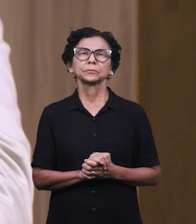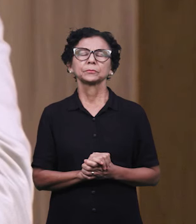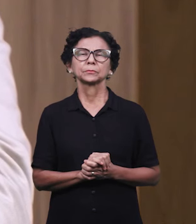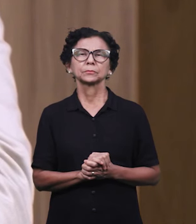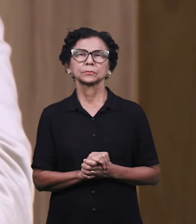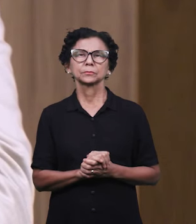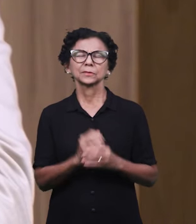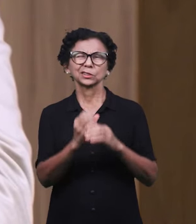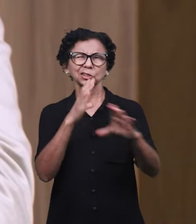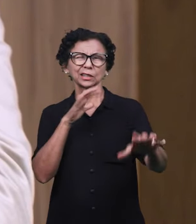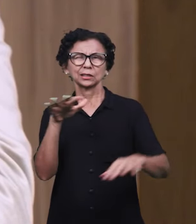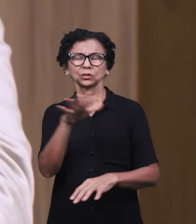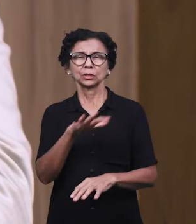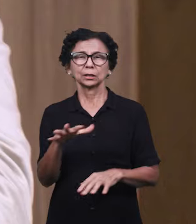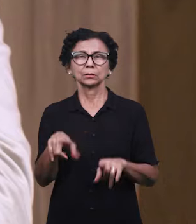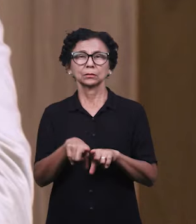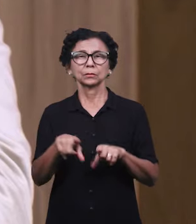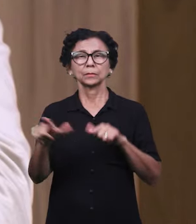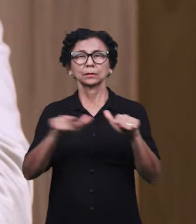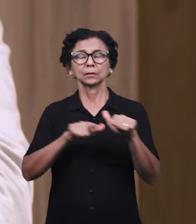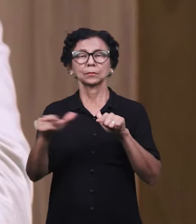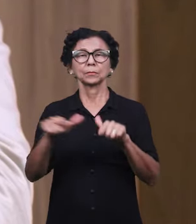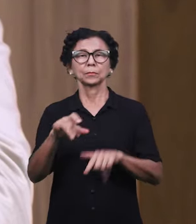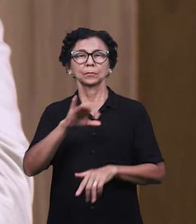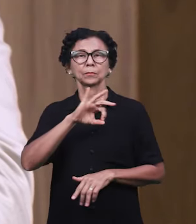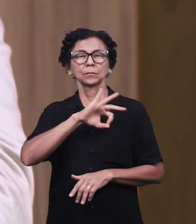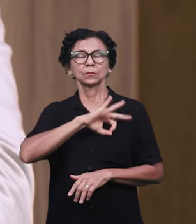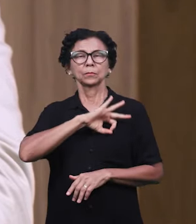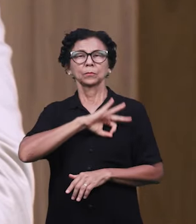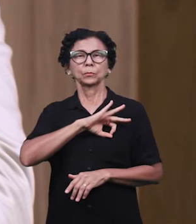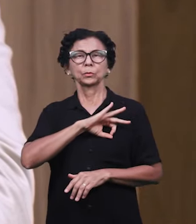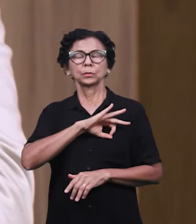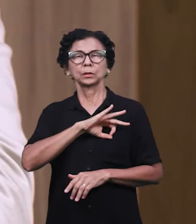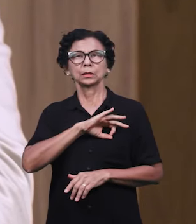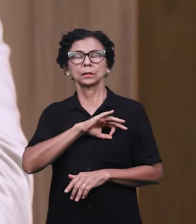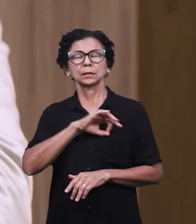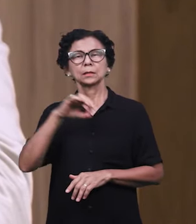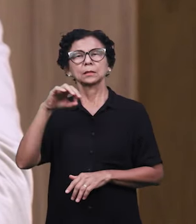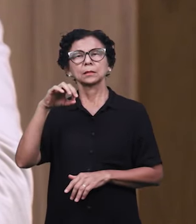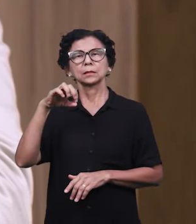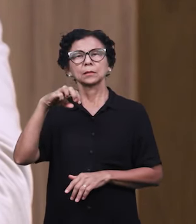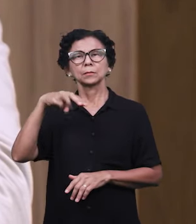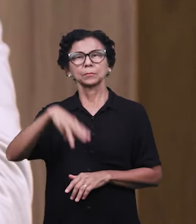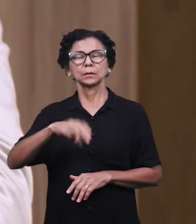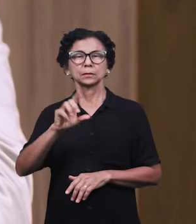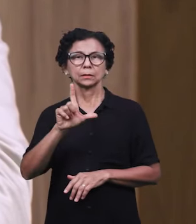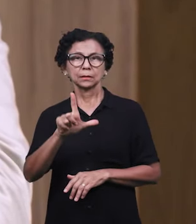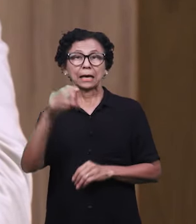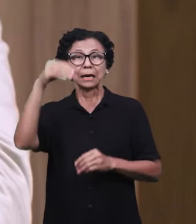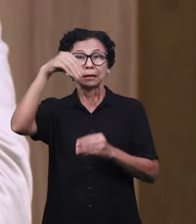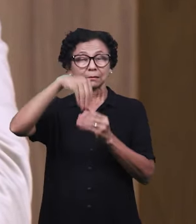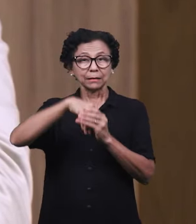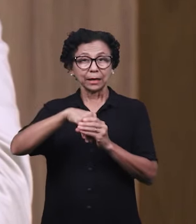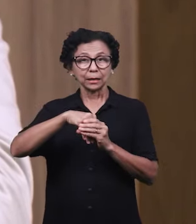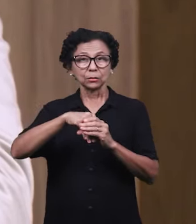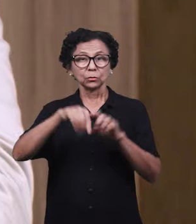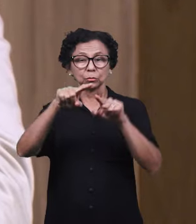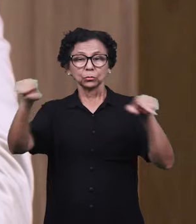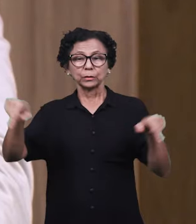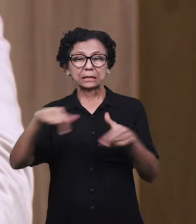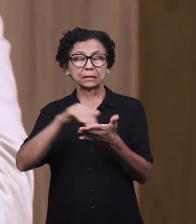Santo. Atuo dentro do escritório de engenharia da polícia. Também sou professor de matemática, de robótica, inclusive no Instituto